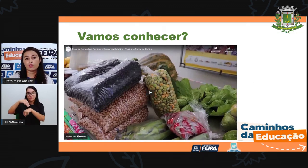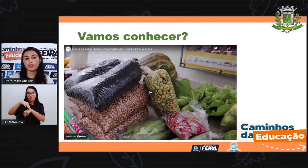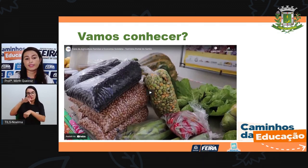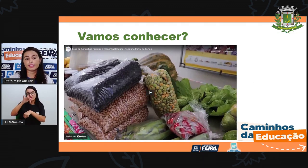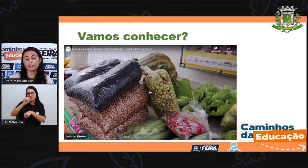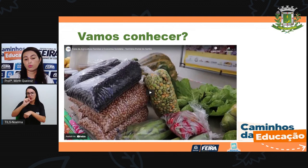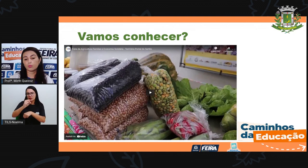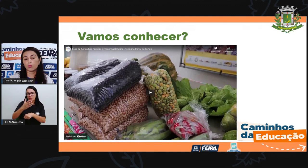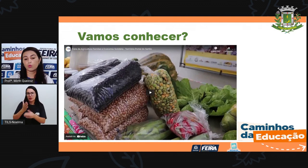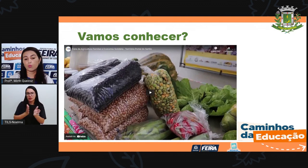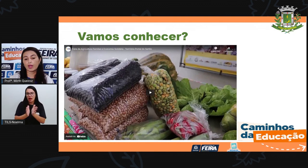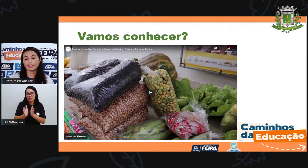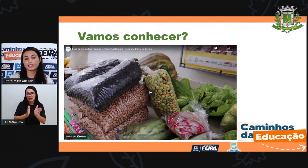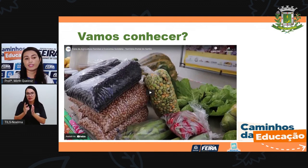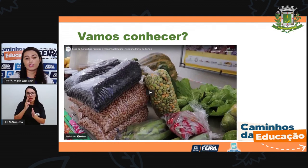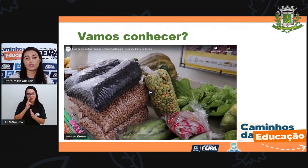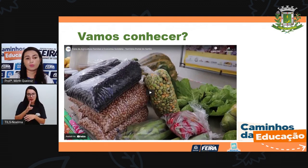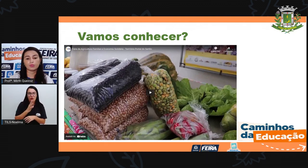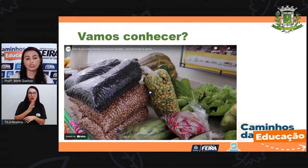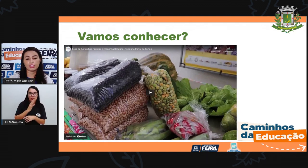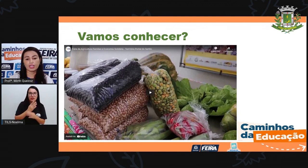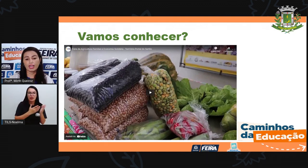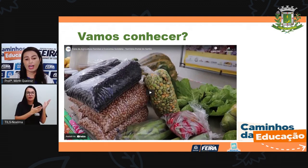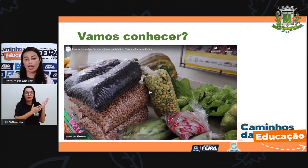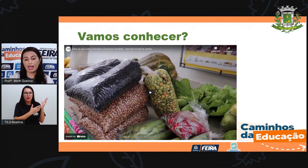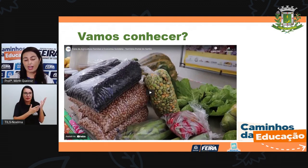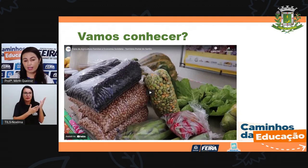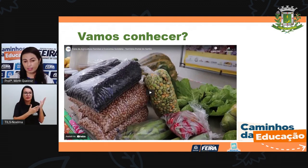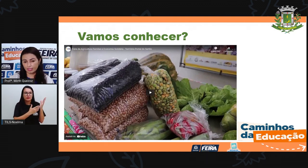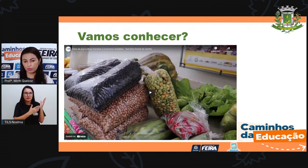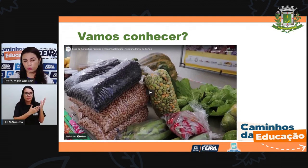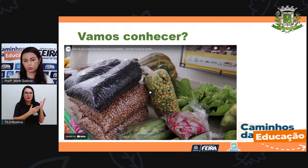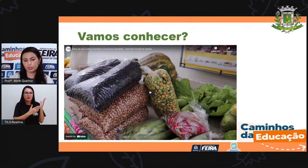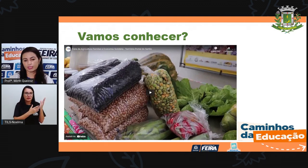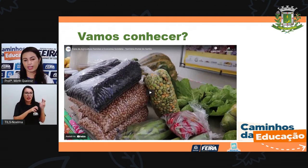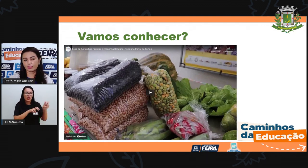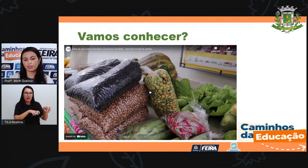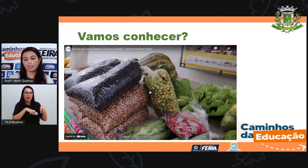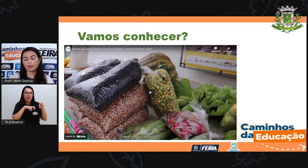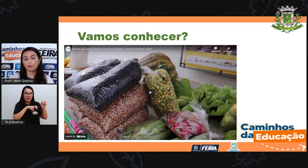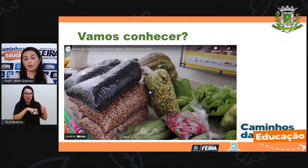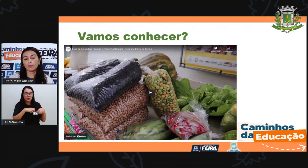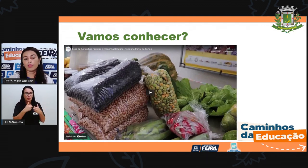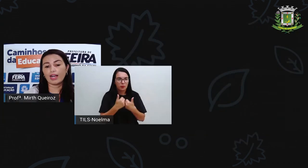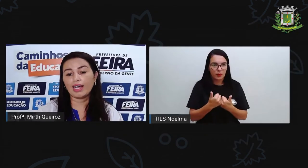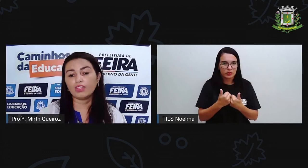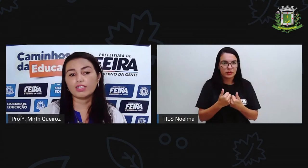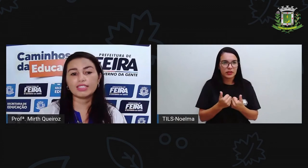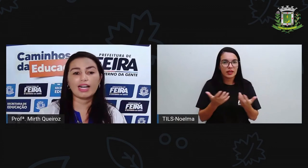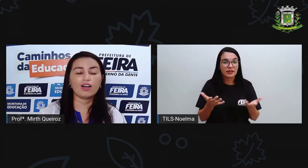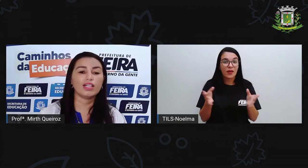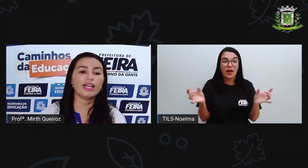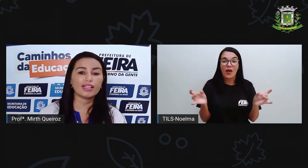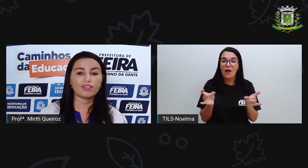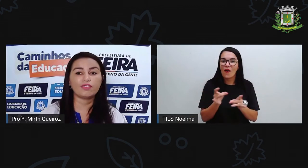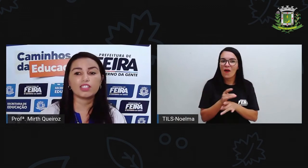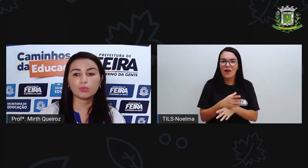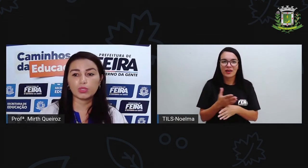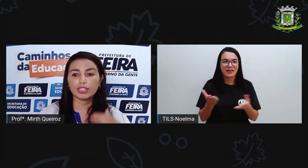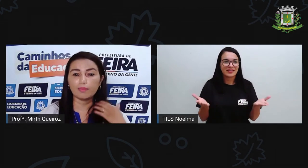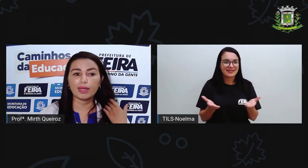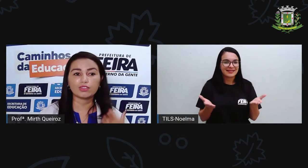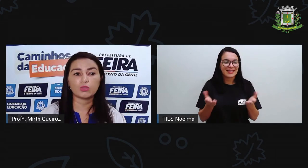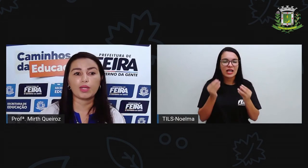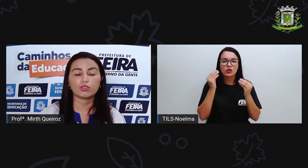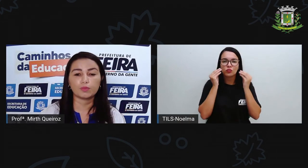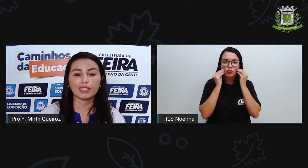e conhecendo um pouco mais desse tipo de agricultura, certo? Bom, a nossa aula, ela vai ficando